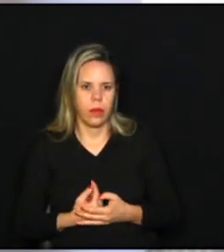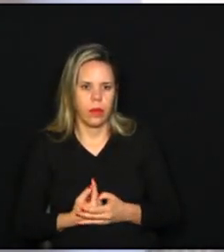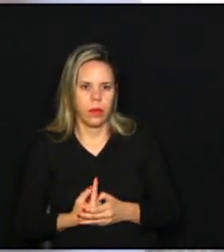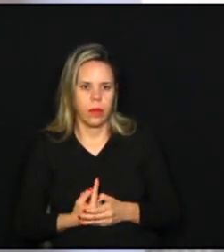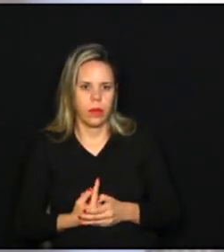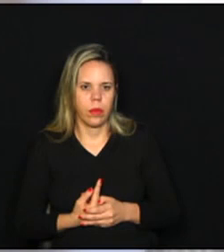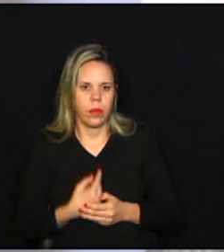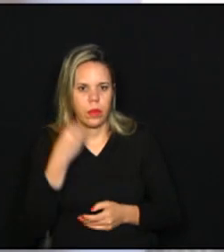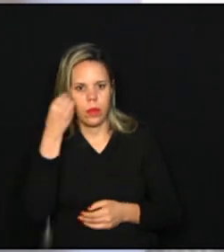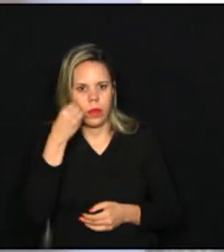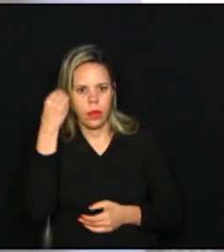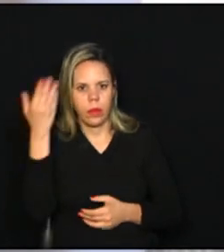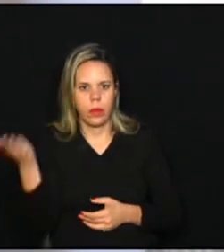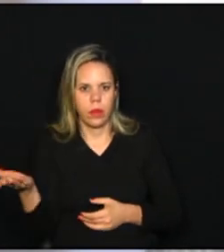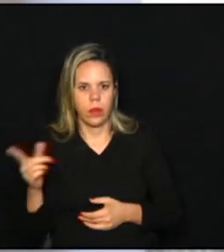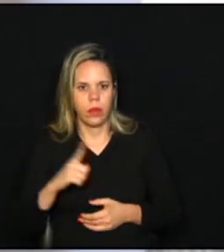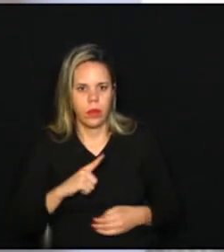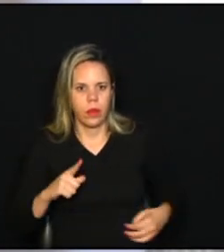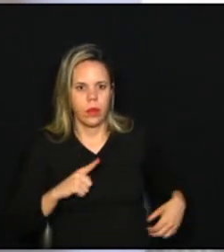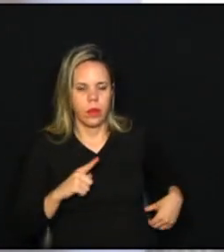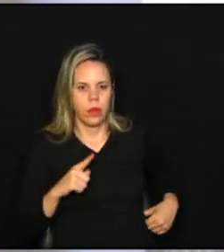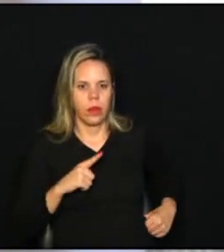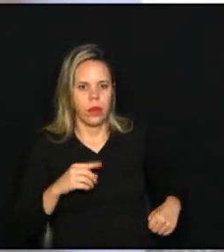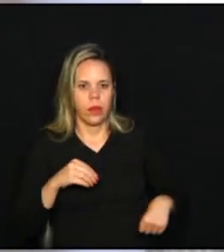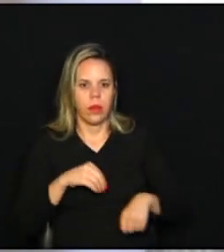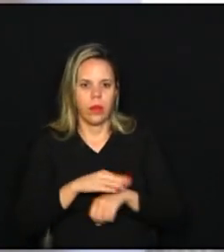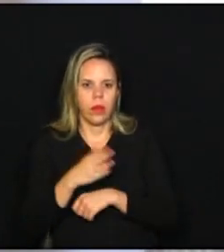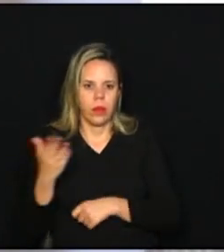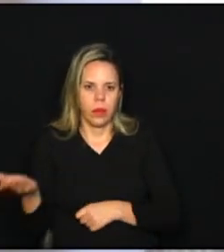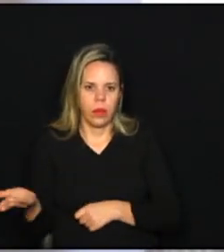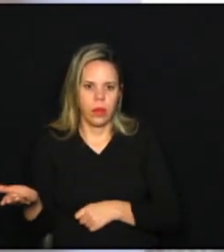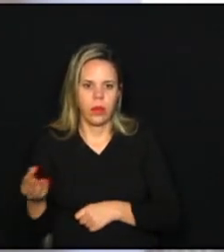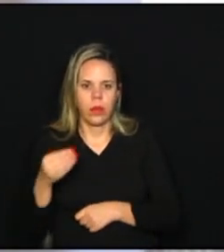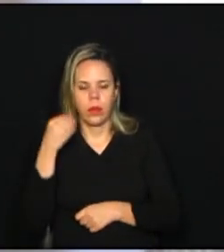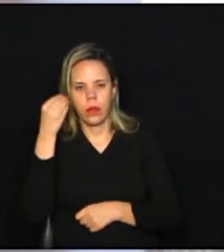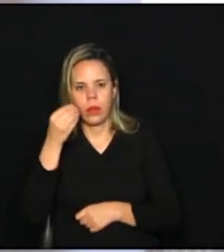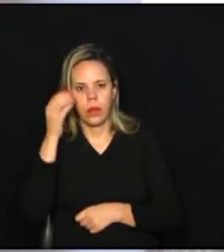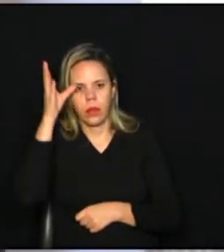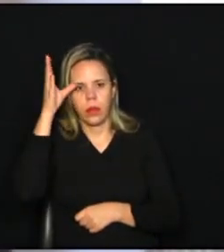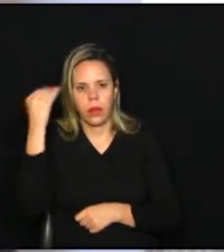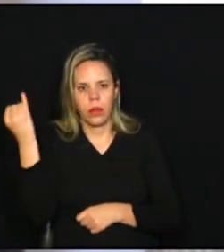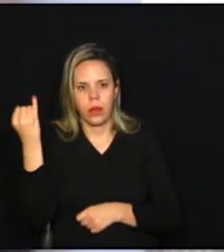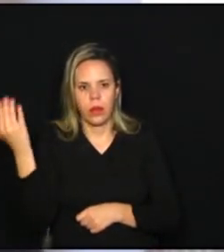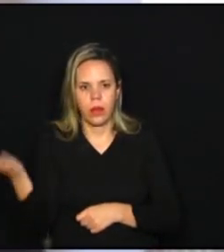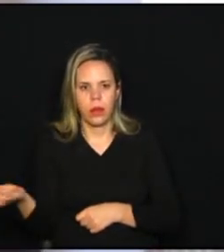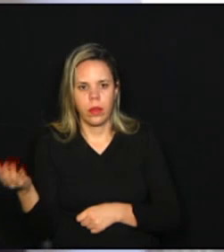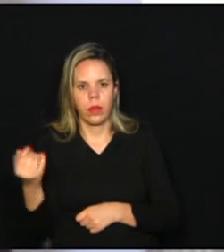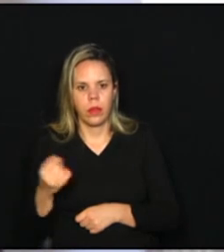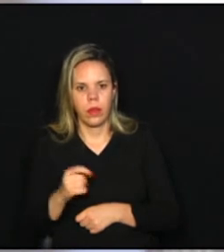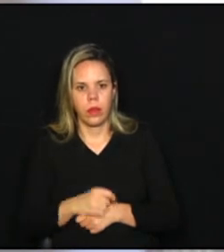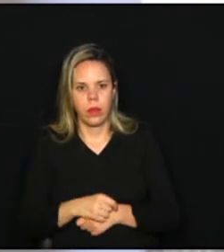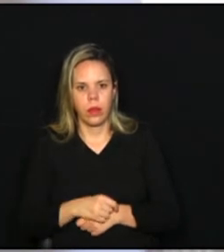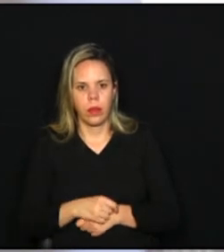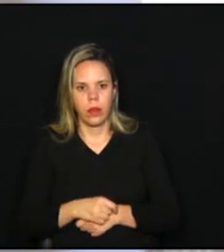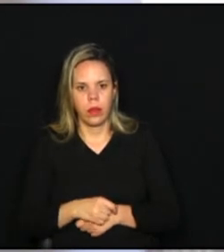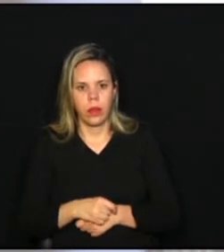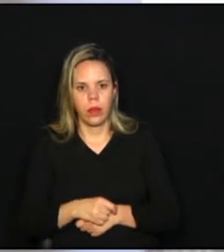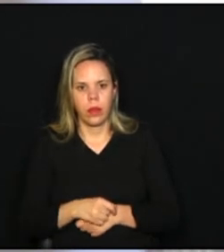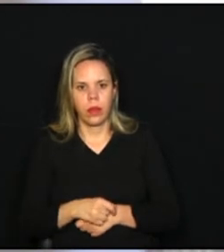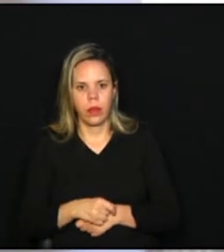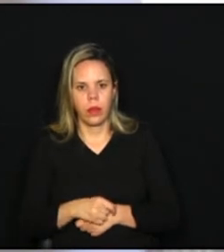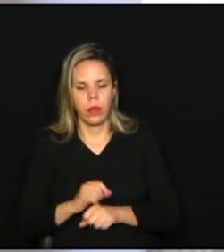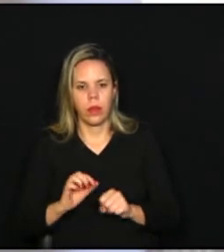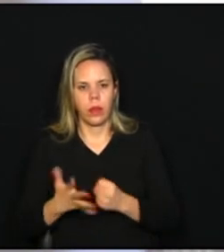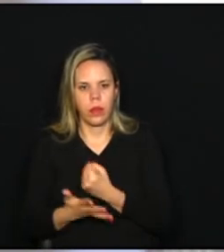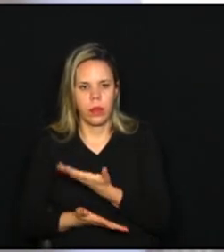essa experiência que nós tivemos nos trouxe um conhecimento que eu acho que ele é muito importante, né? Que é o fato da